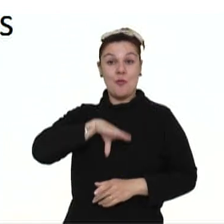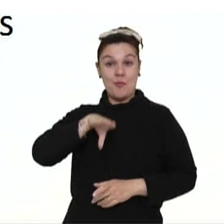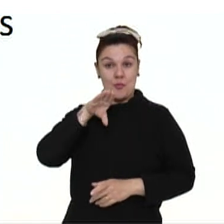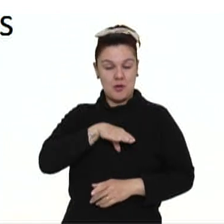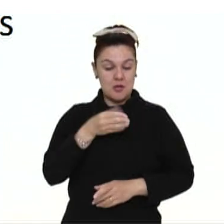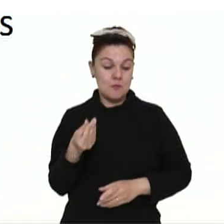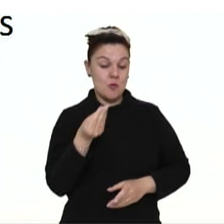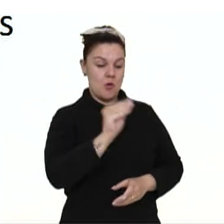nomes portugueses,